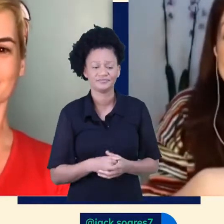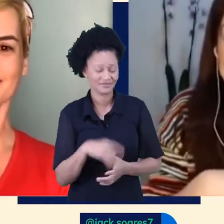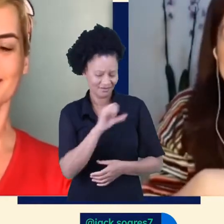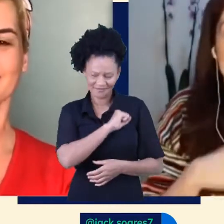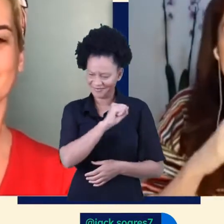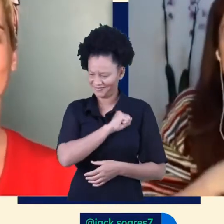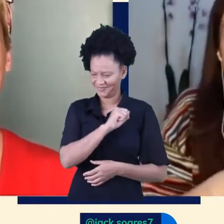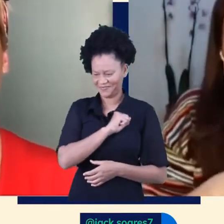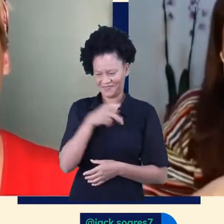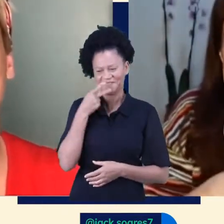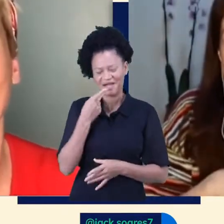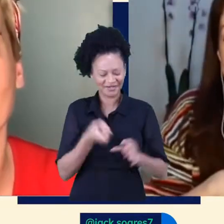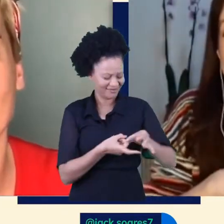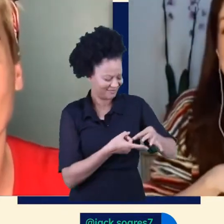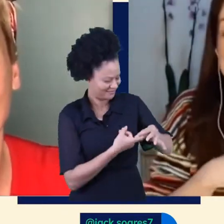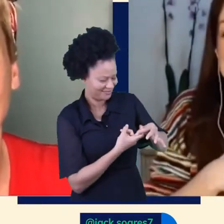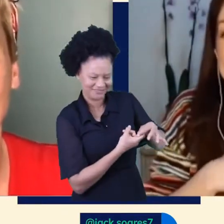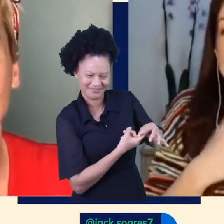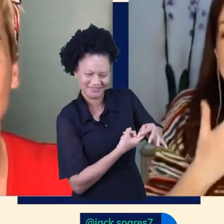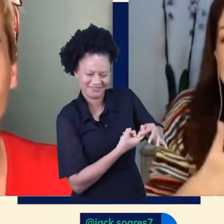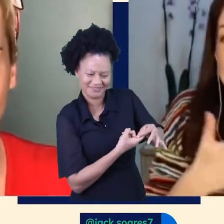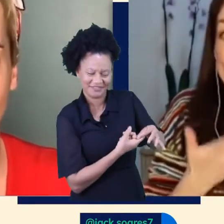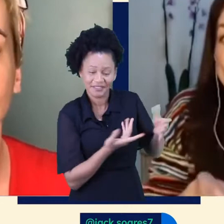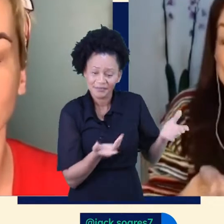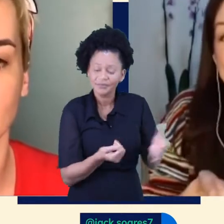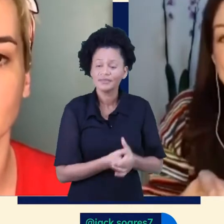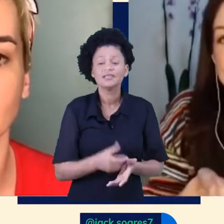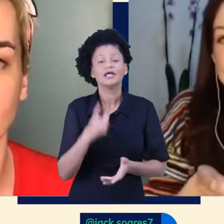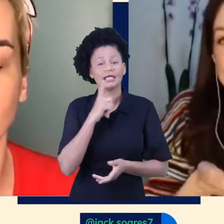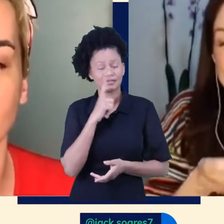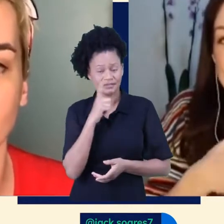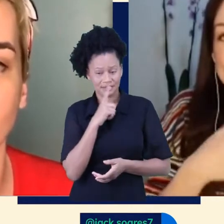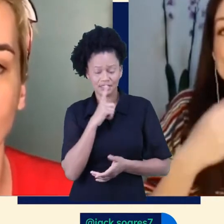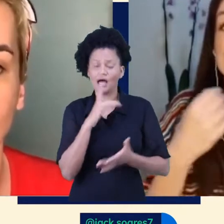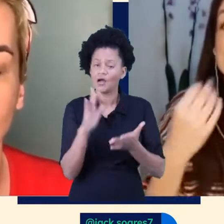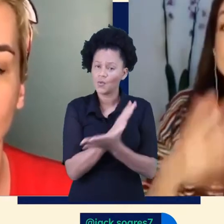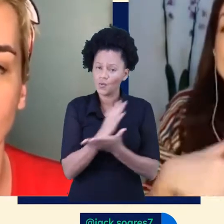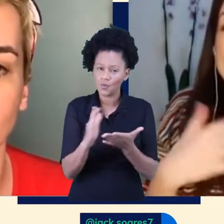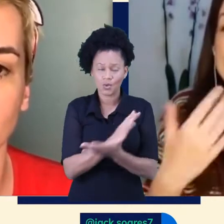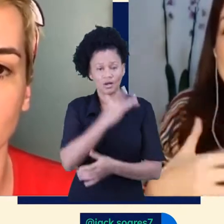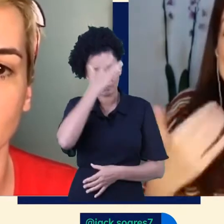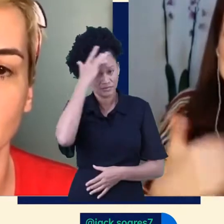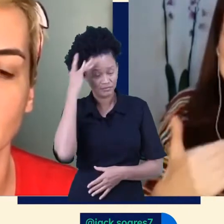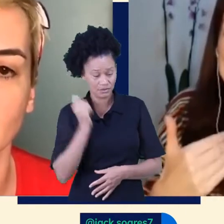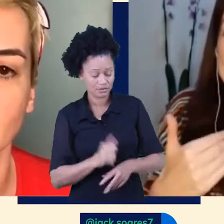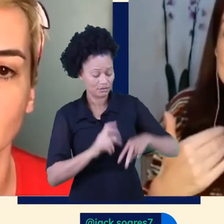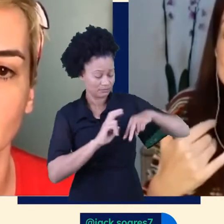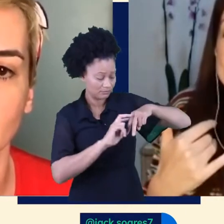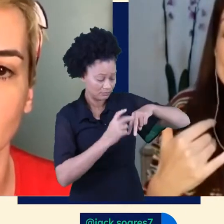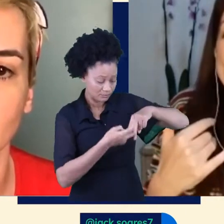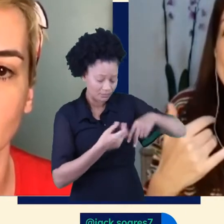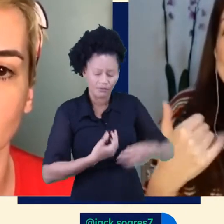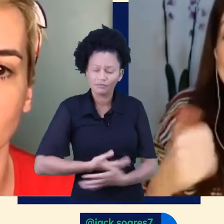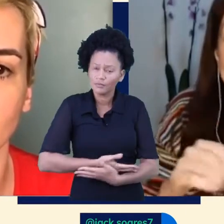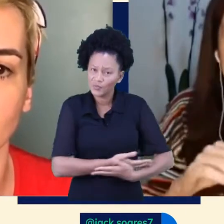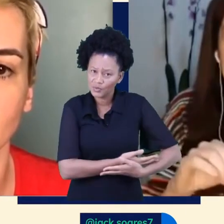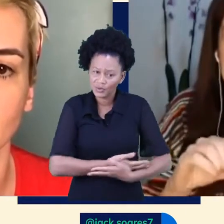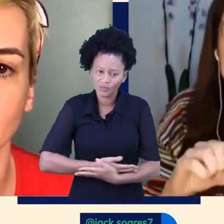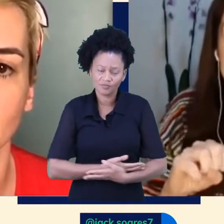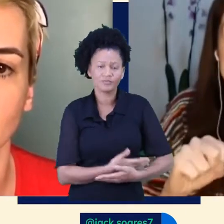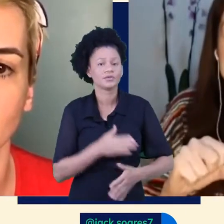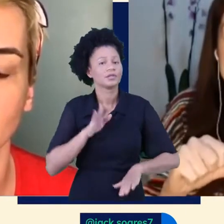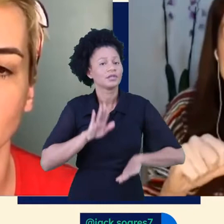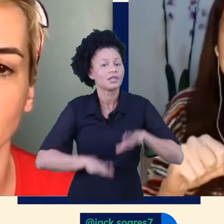Ó, Fafá, tem algumas pessoas intersexo, alguns bebês intersexo, que dependendo de como foi esse desenvolvimento, tem